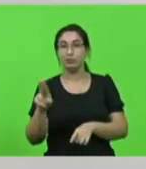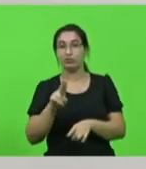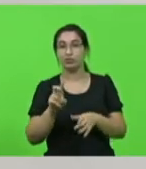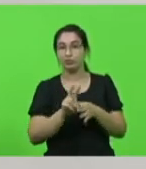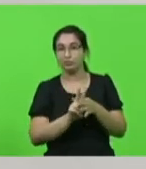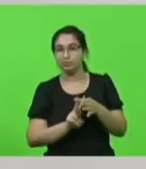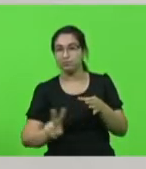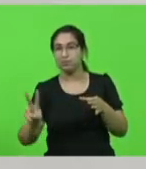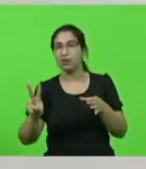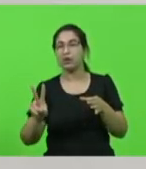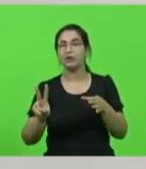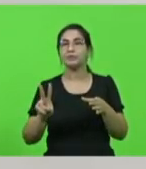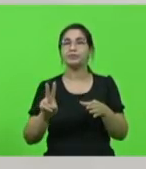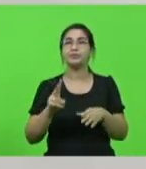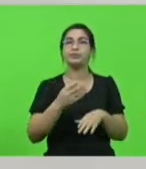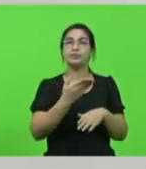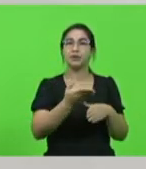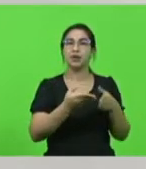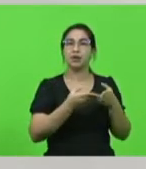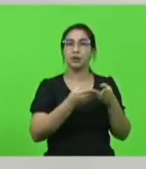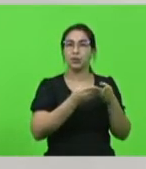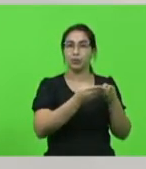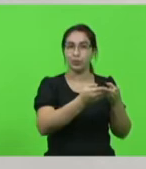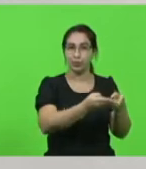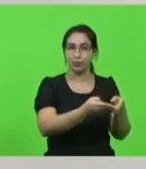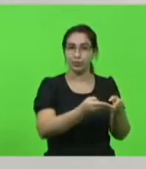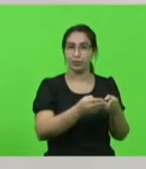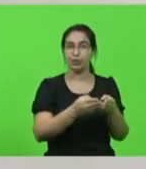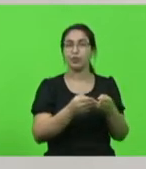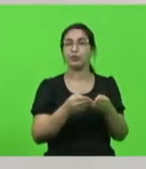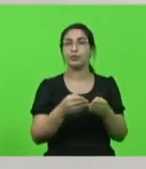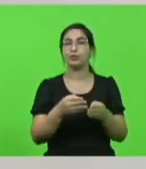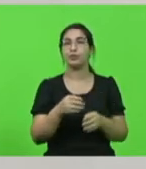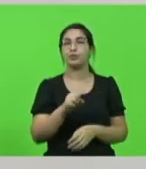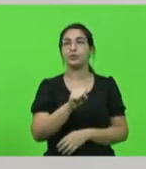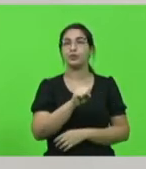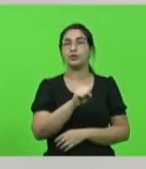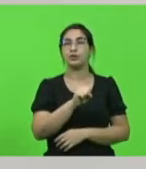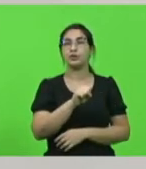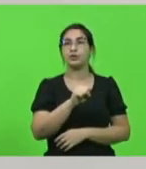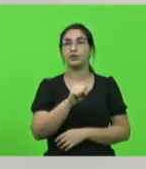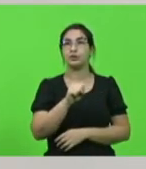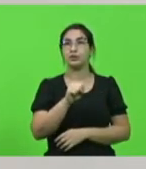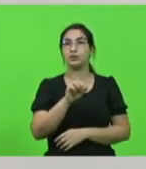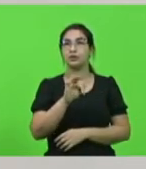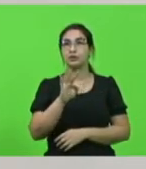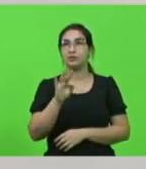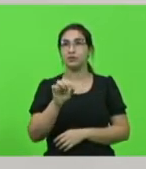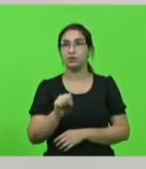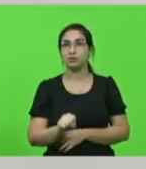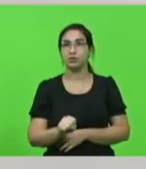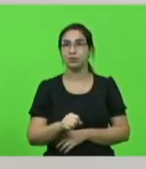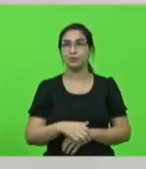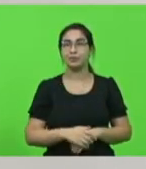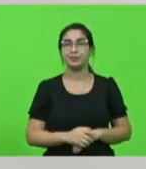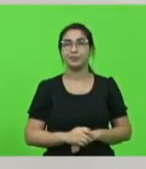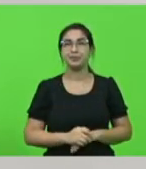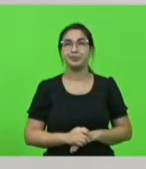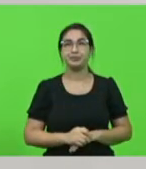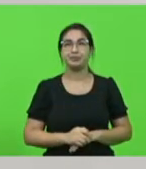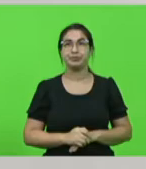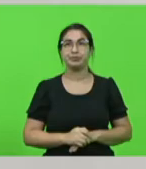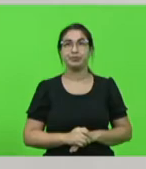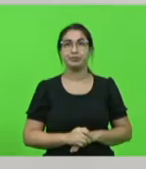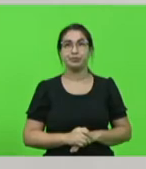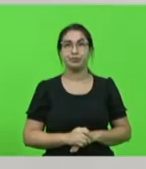do porto, do terminal graneleiro no Porto de São Francisco. Então, não é só